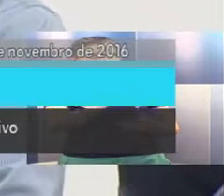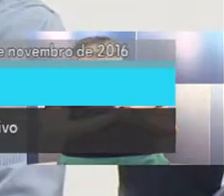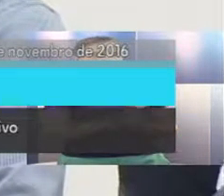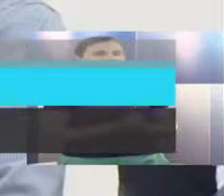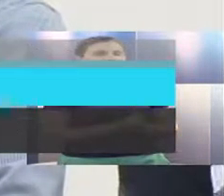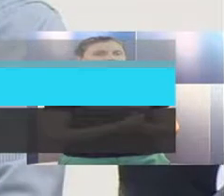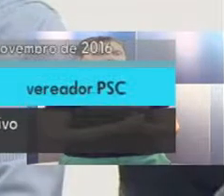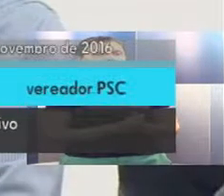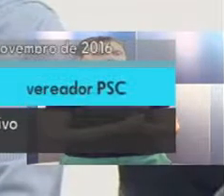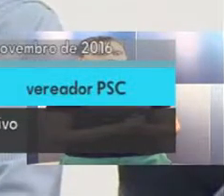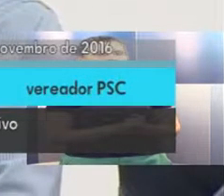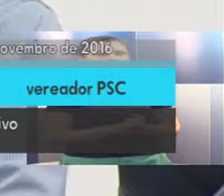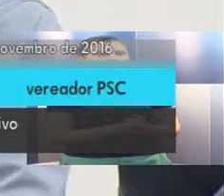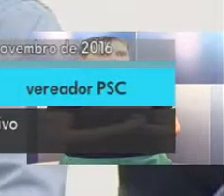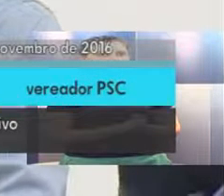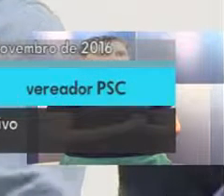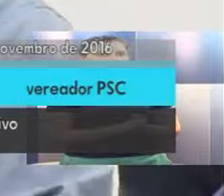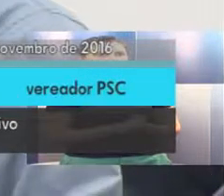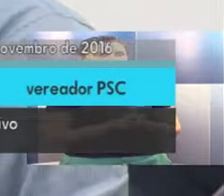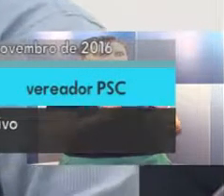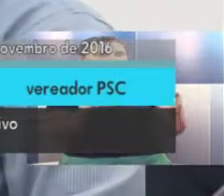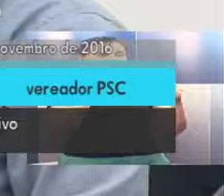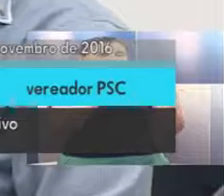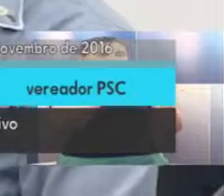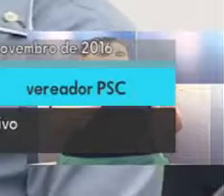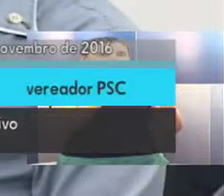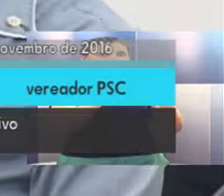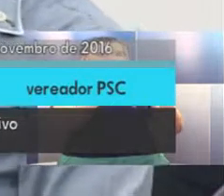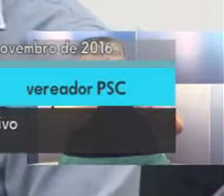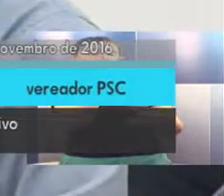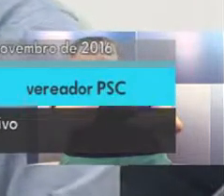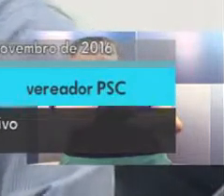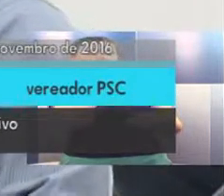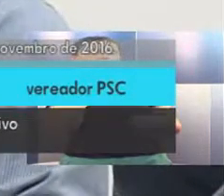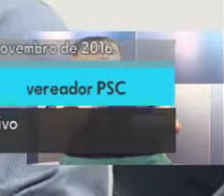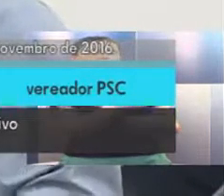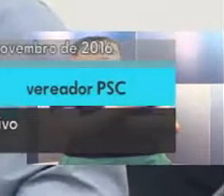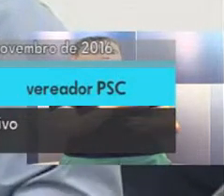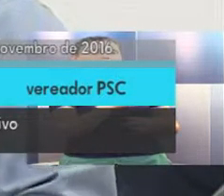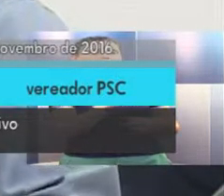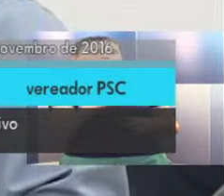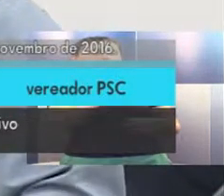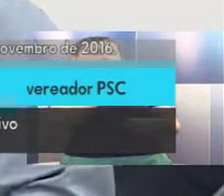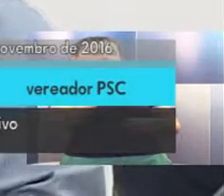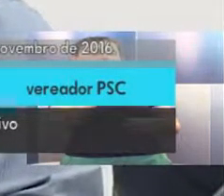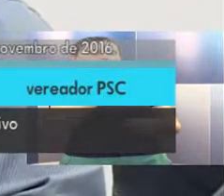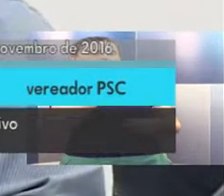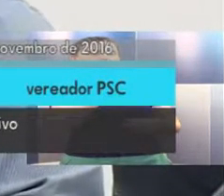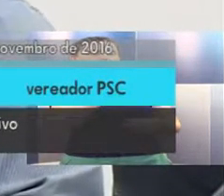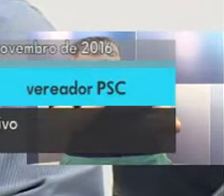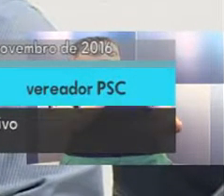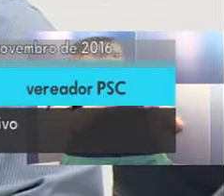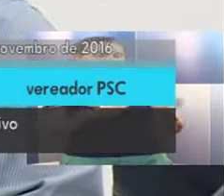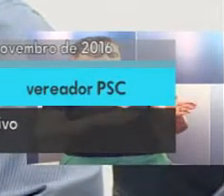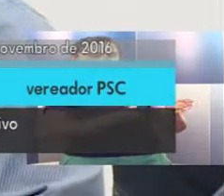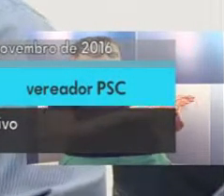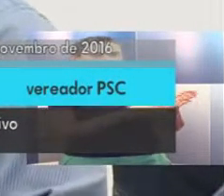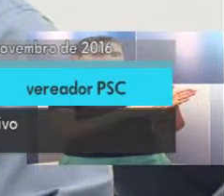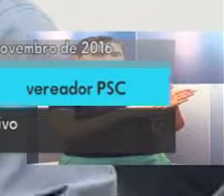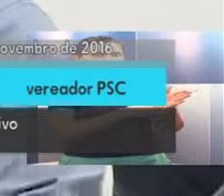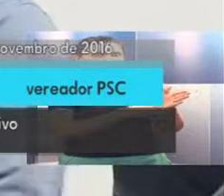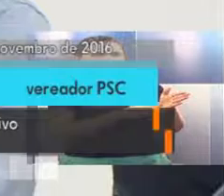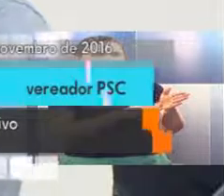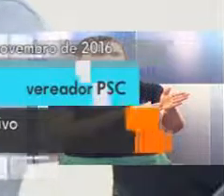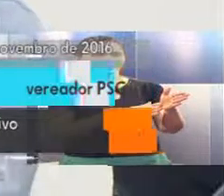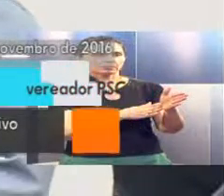anos é esse é o objeto de criação de 4 mil vagas de estacionamento faixa